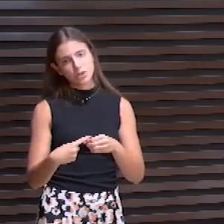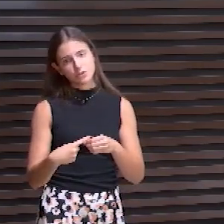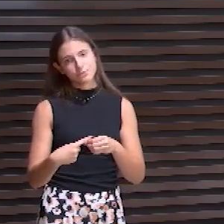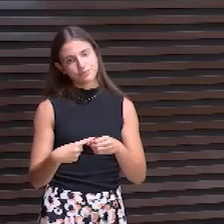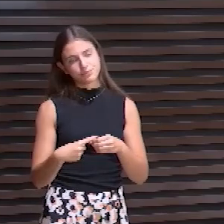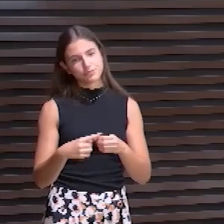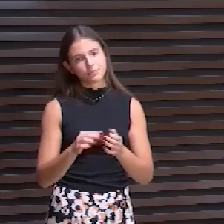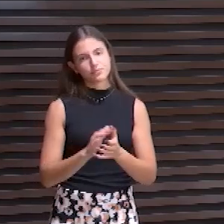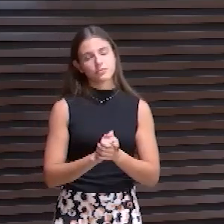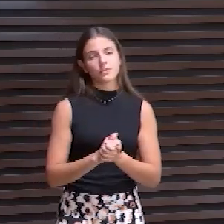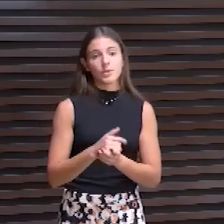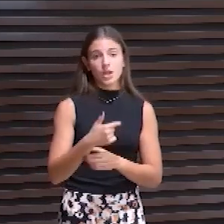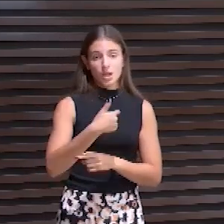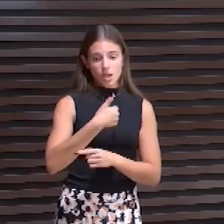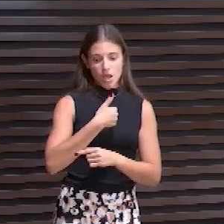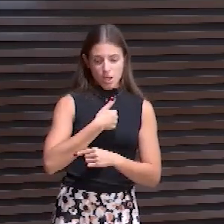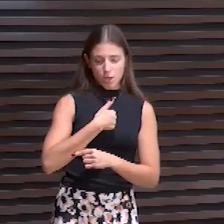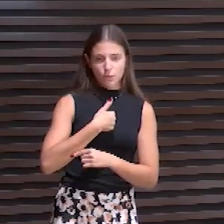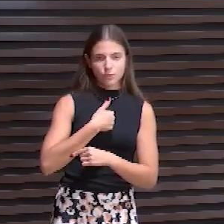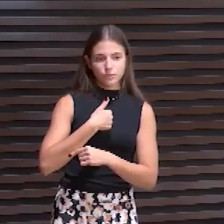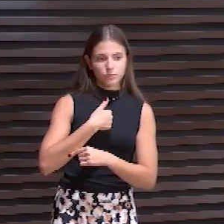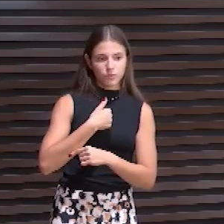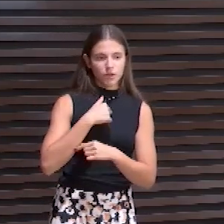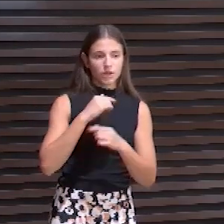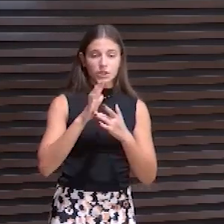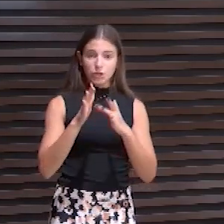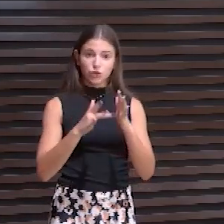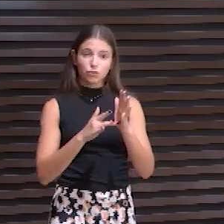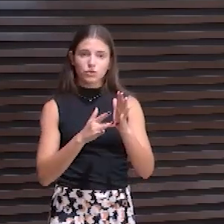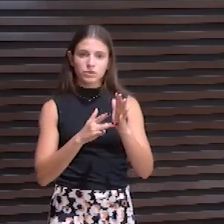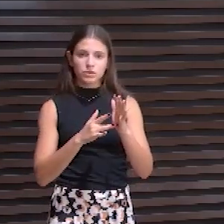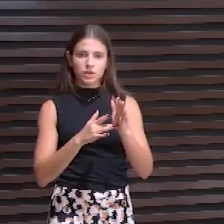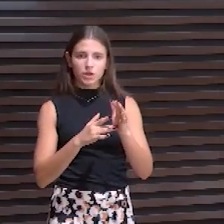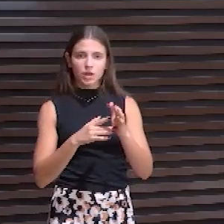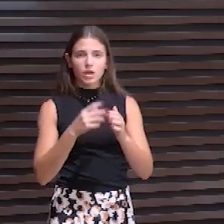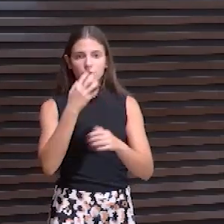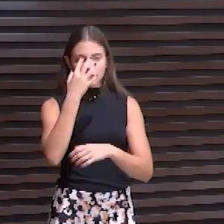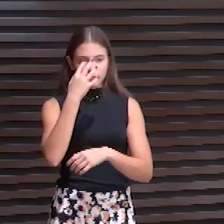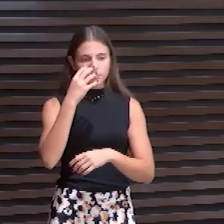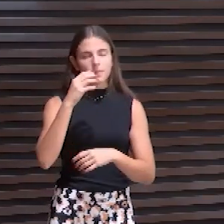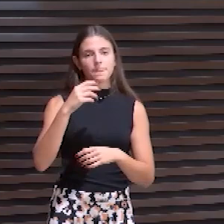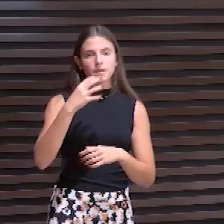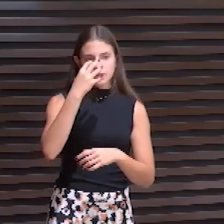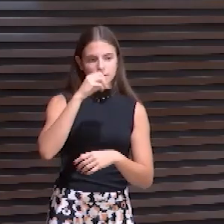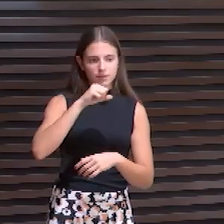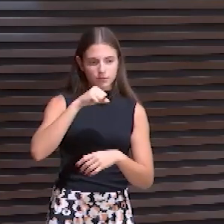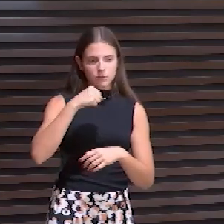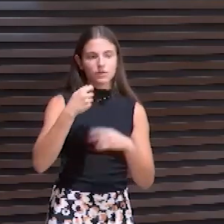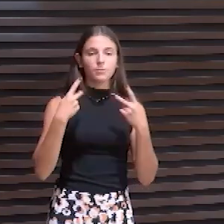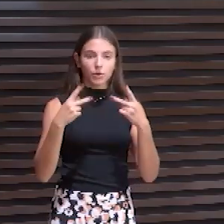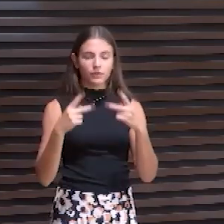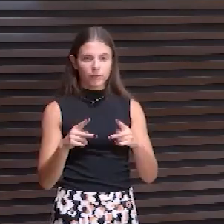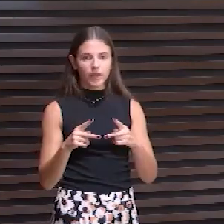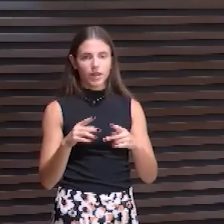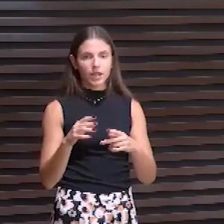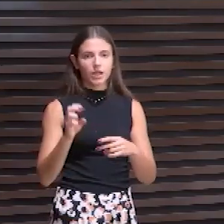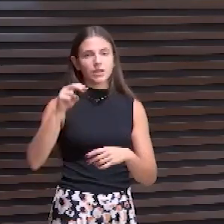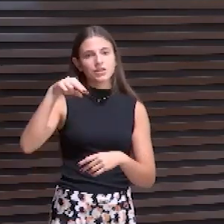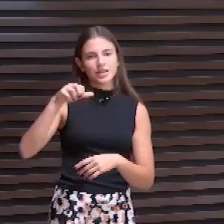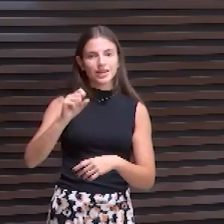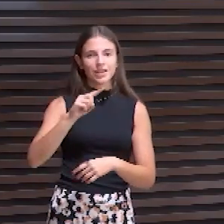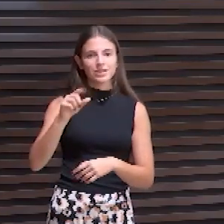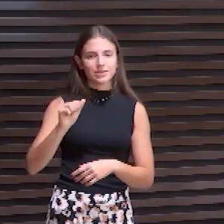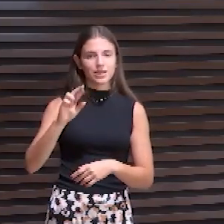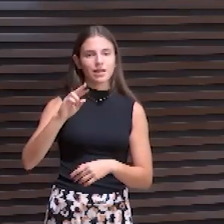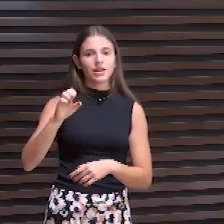terra. Eu estou sendo aqui o profeta de Nazaré e não estou sendo bem recebido por vocês. Vocês estão